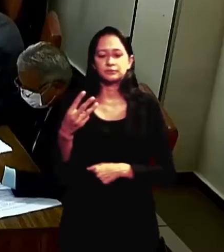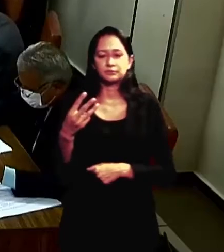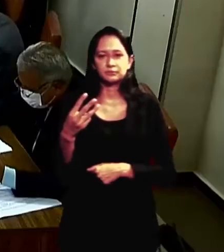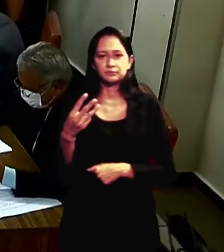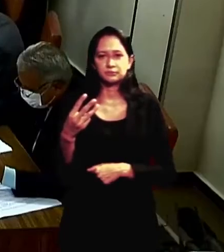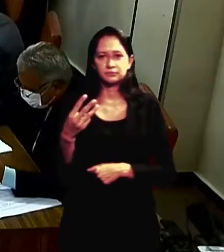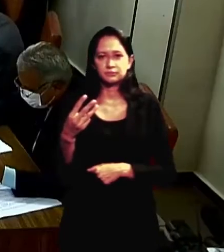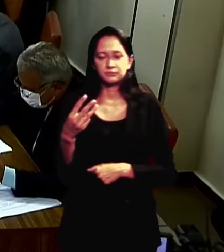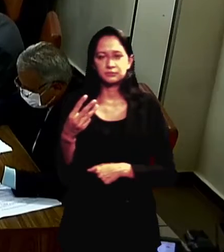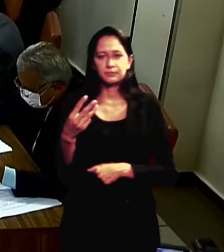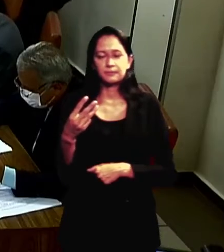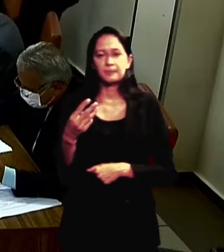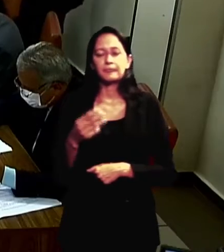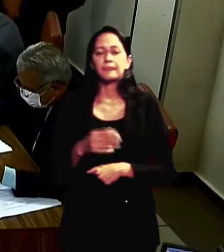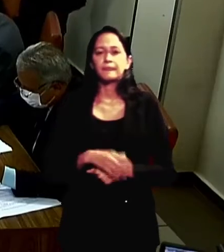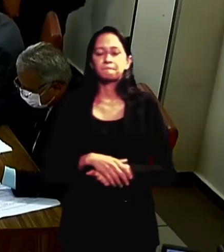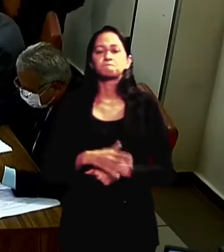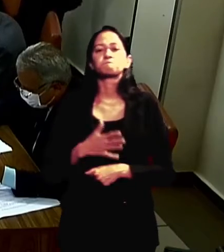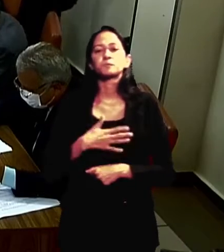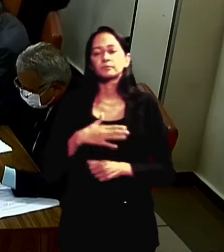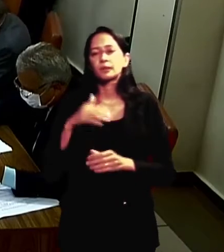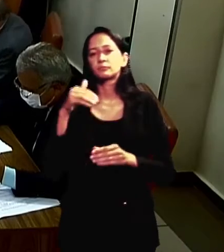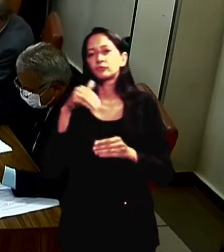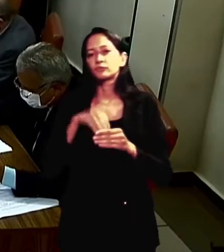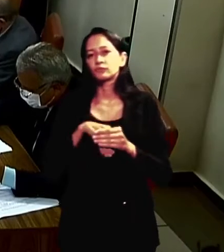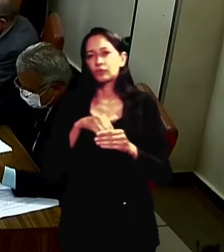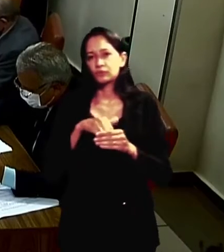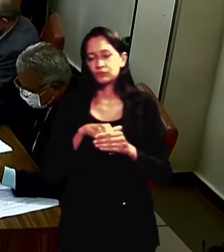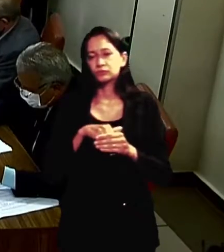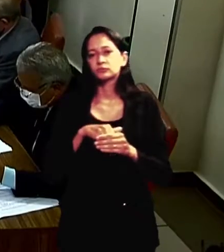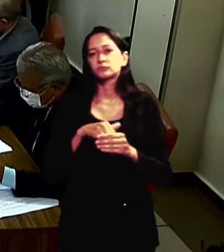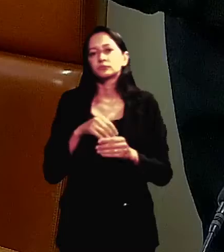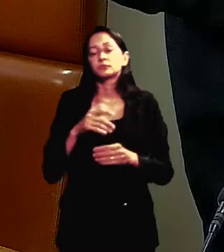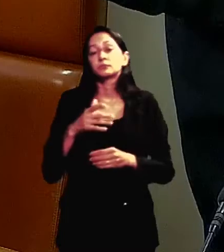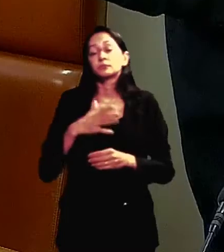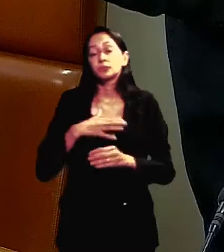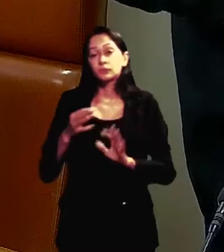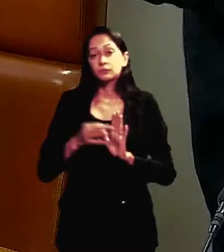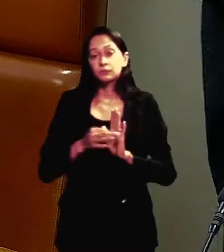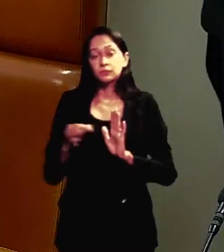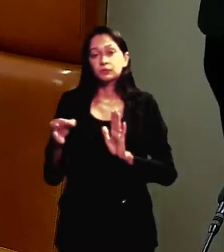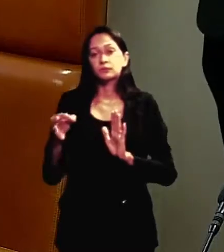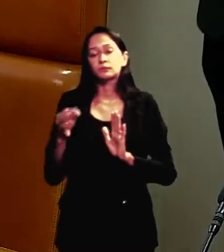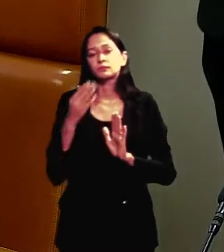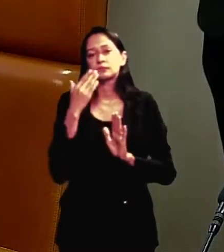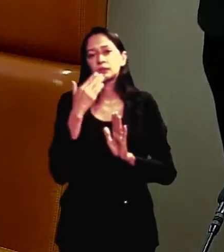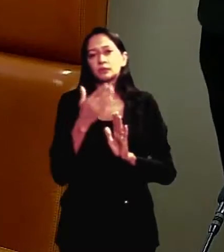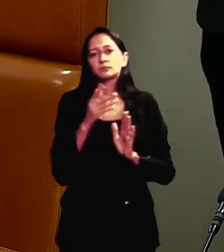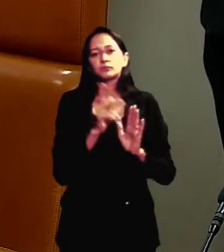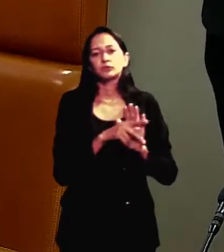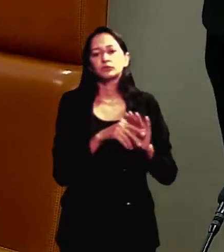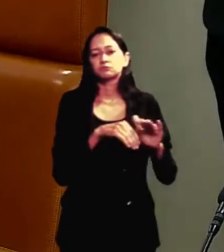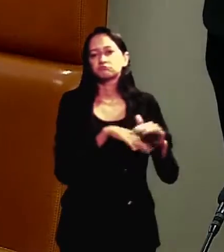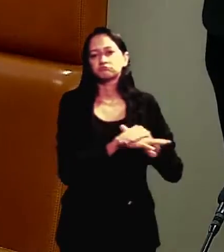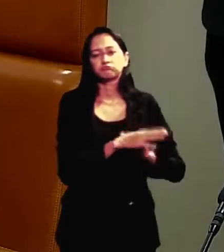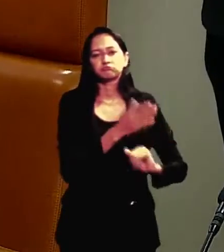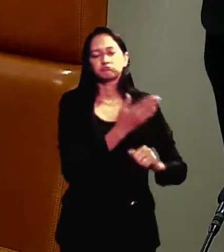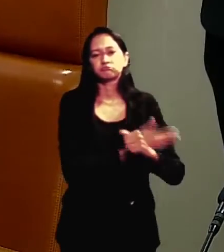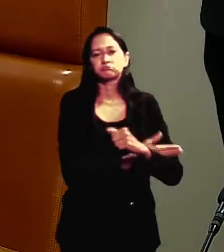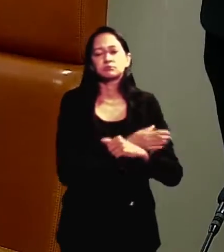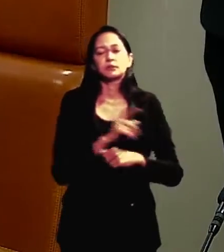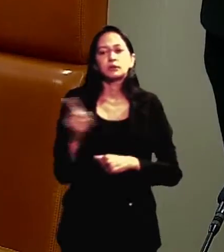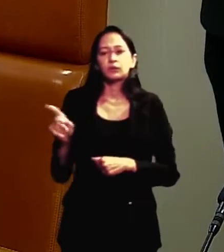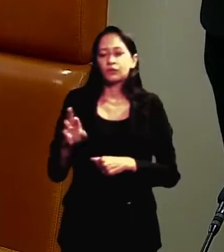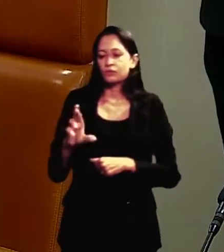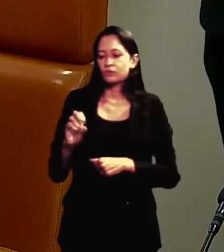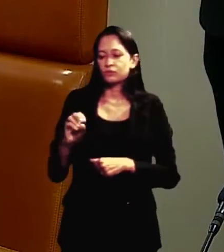terceiro. Então, eu apresento esse voto em separado. No nosso entendimento, Eu entendo, vereador Ronilson, tem várias